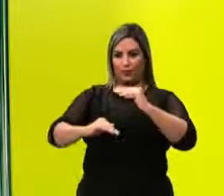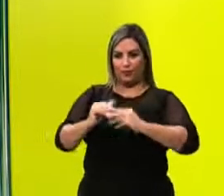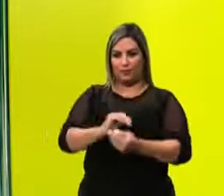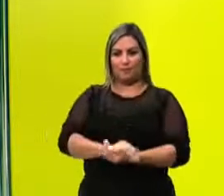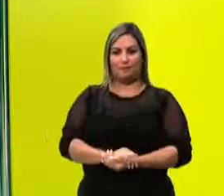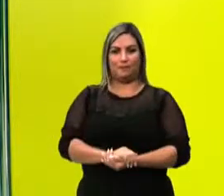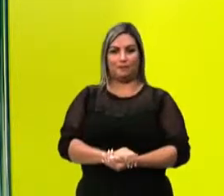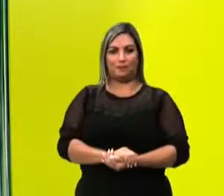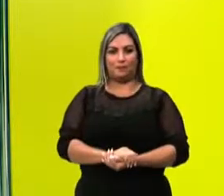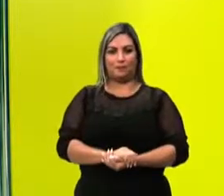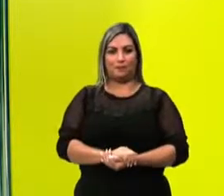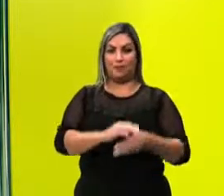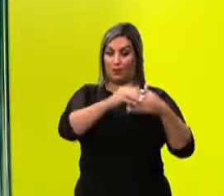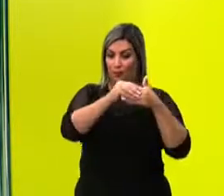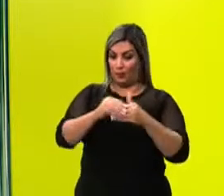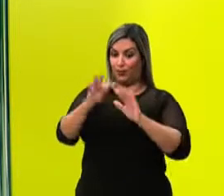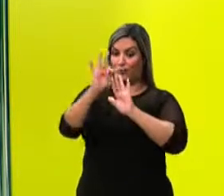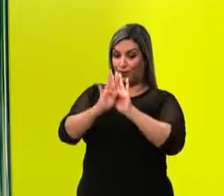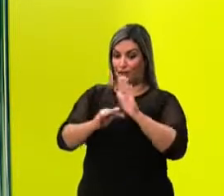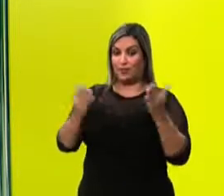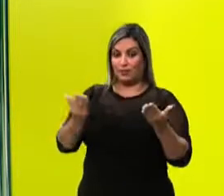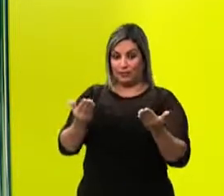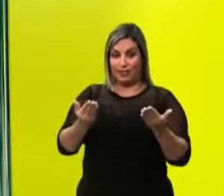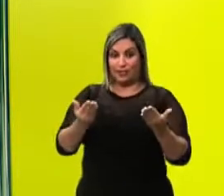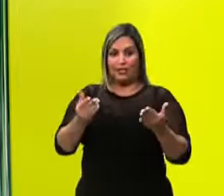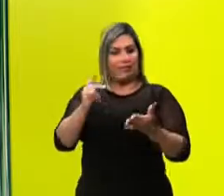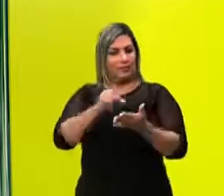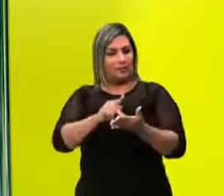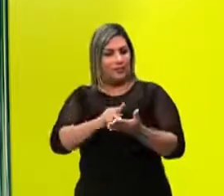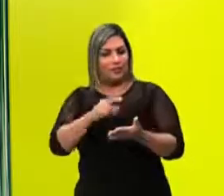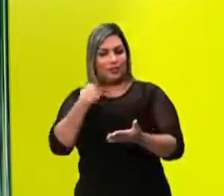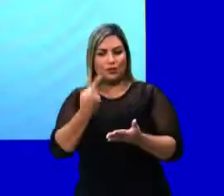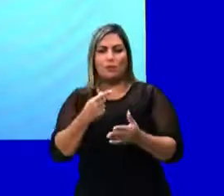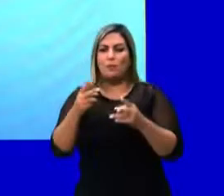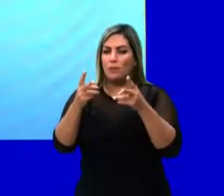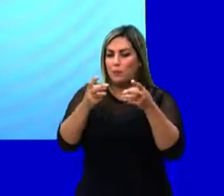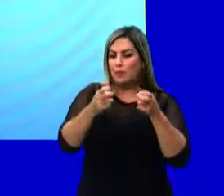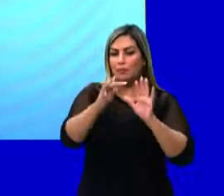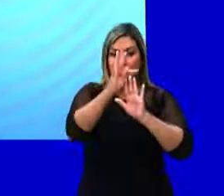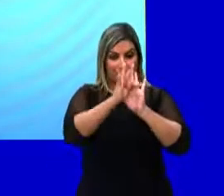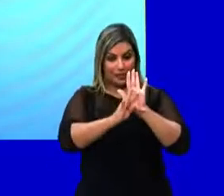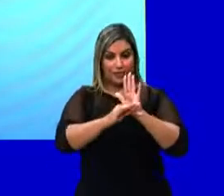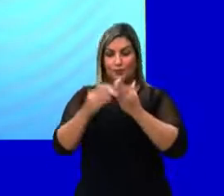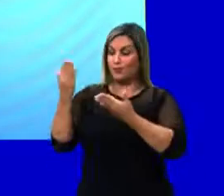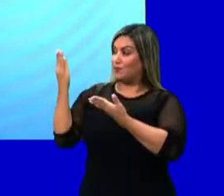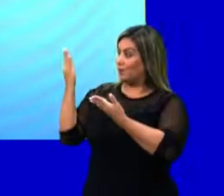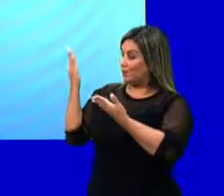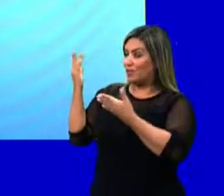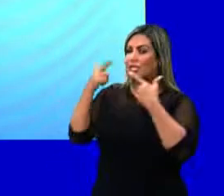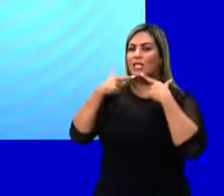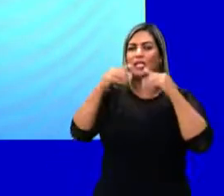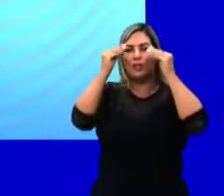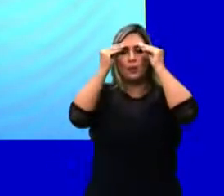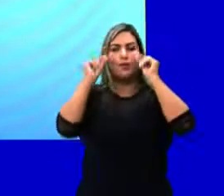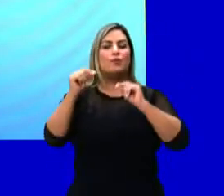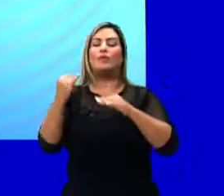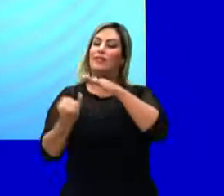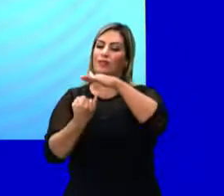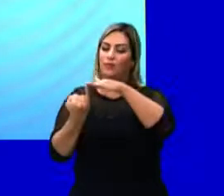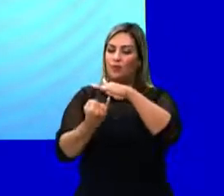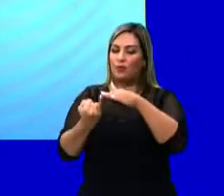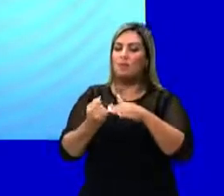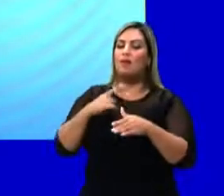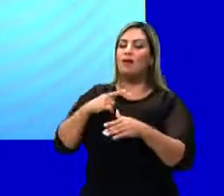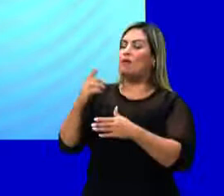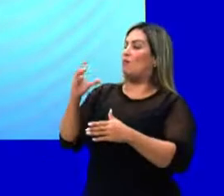profissional. Eu trouxe um texto aqui, na verdade a gente vai percebê-lo enquanto linguagem